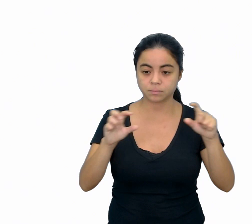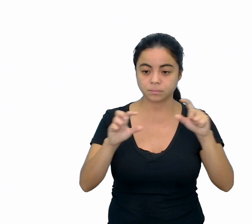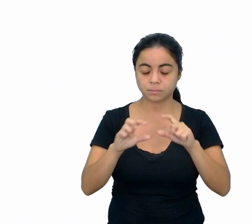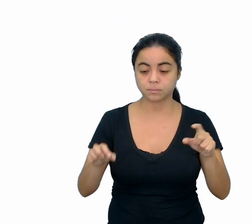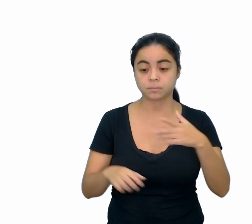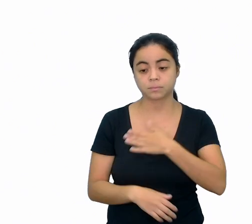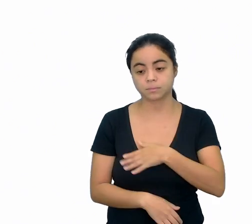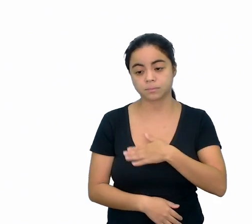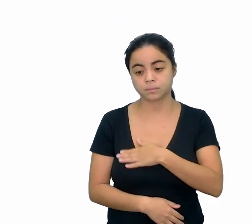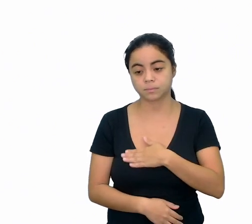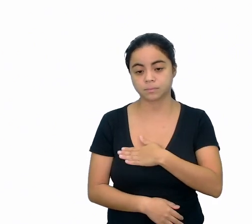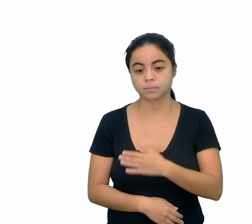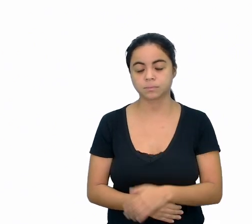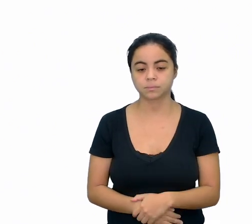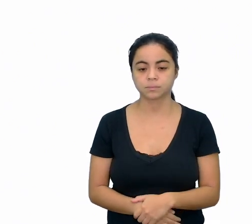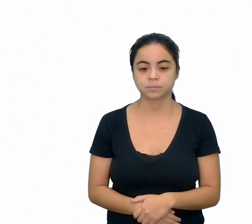gostam.